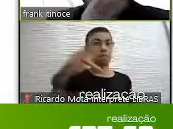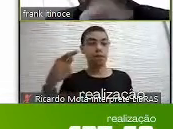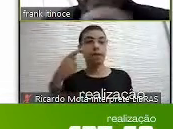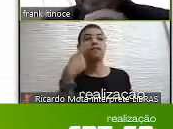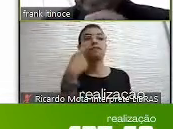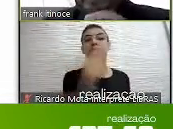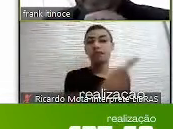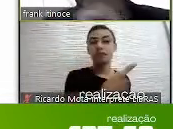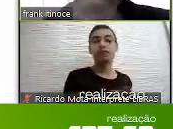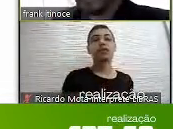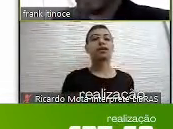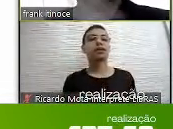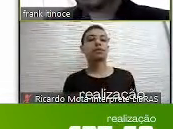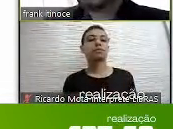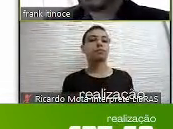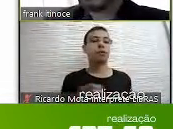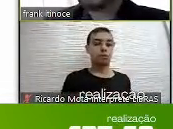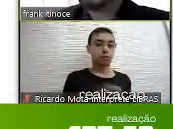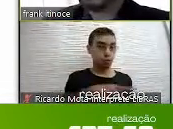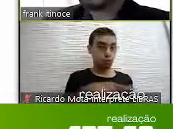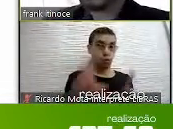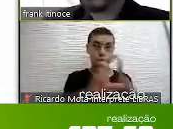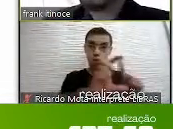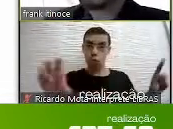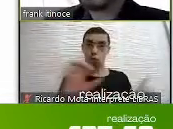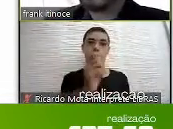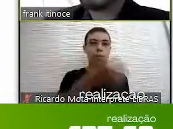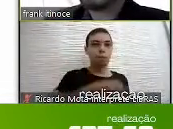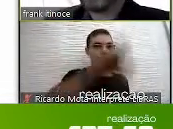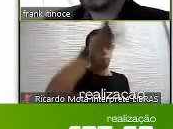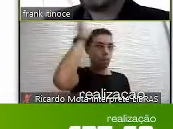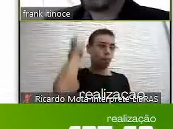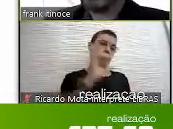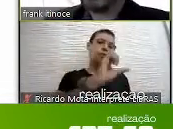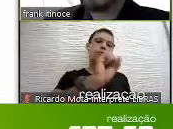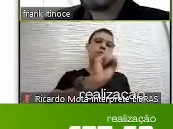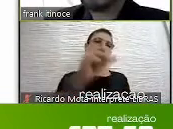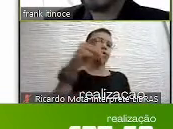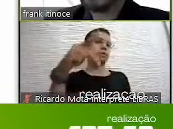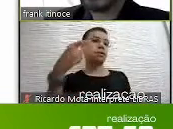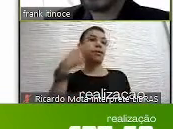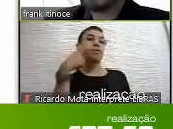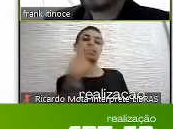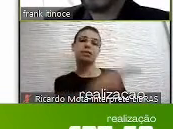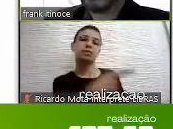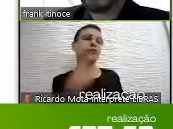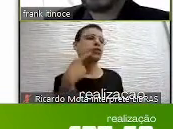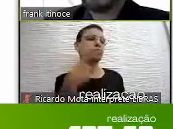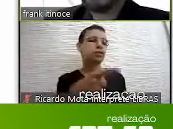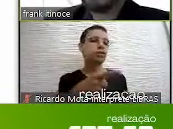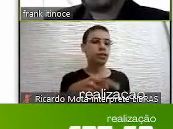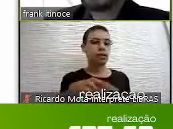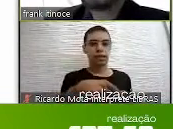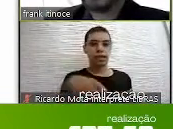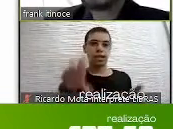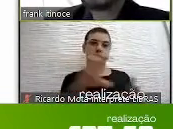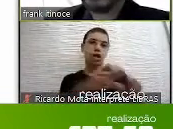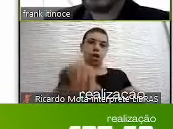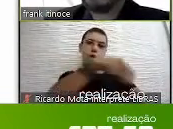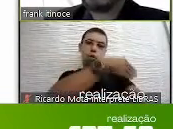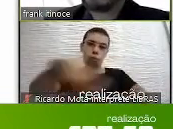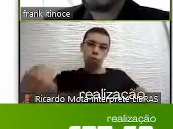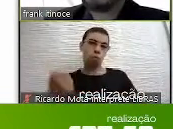Então, Bombeiros SP. Aí, nesse segundo aplicativo, ele te dá o histórico do prédio. Então, você põe um endereço e ele te fala, olha, esse